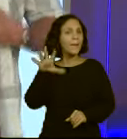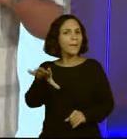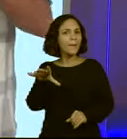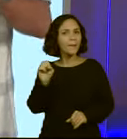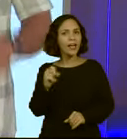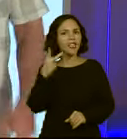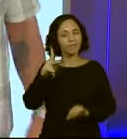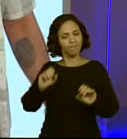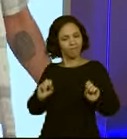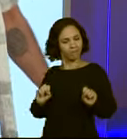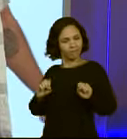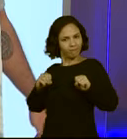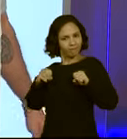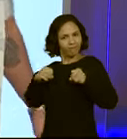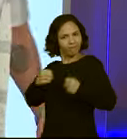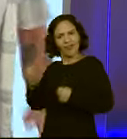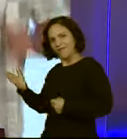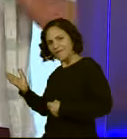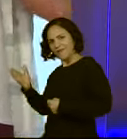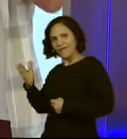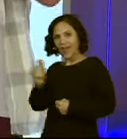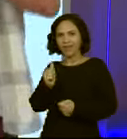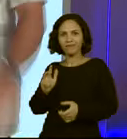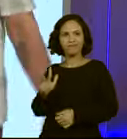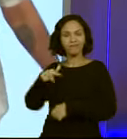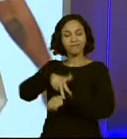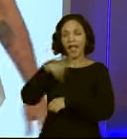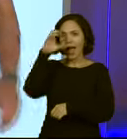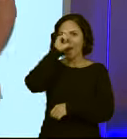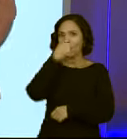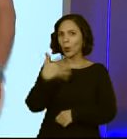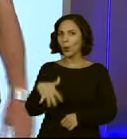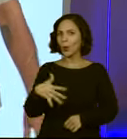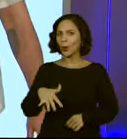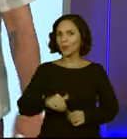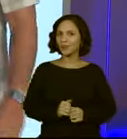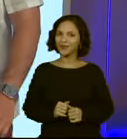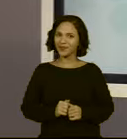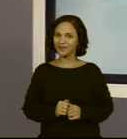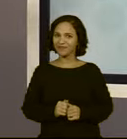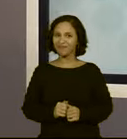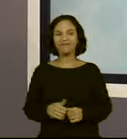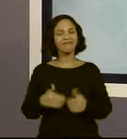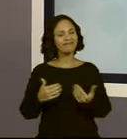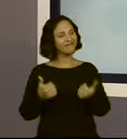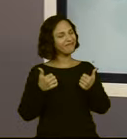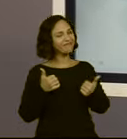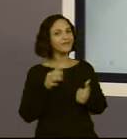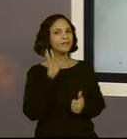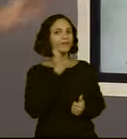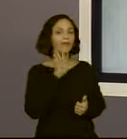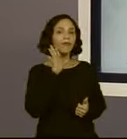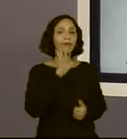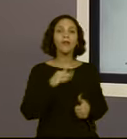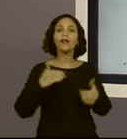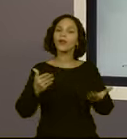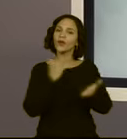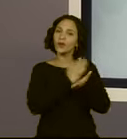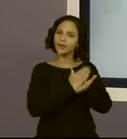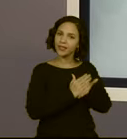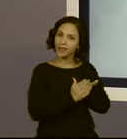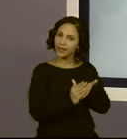aí a sua força de vontade e vem com a gente que você vai aprender bastante muito bem pessoal então para gente